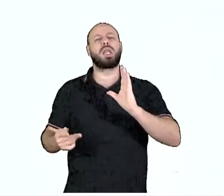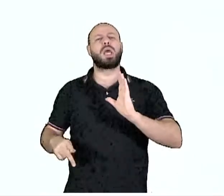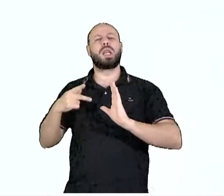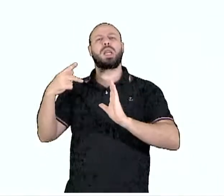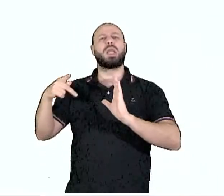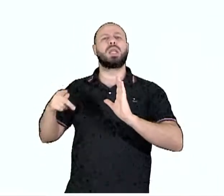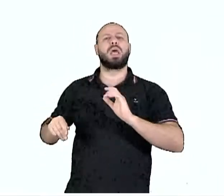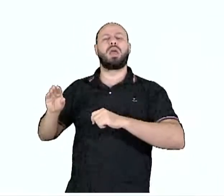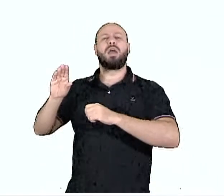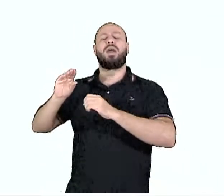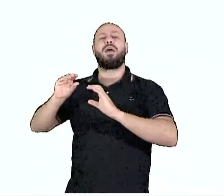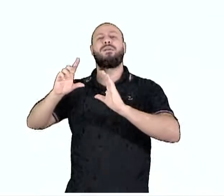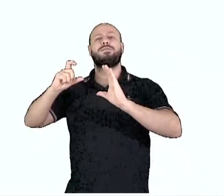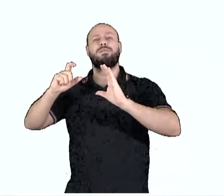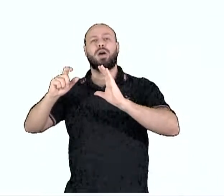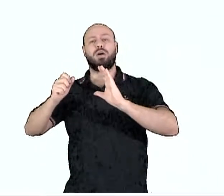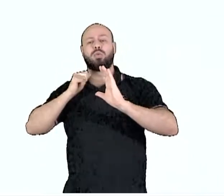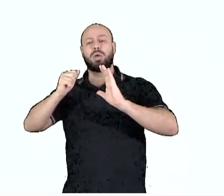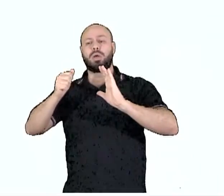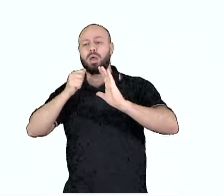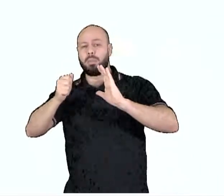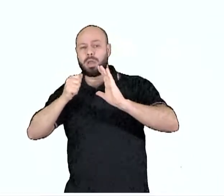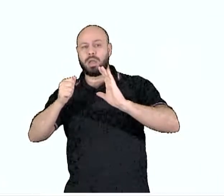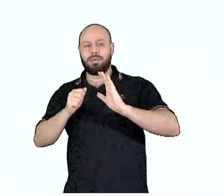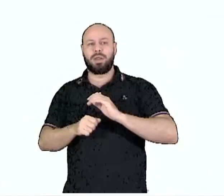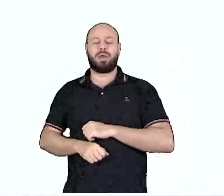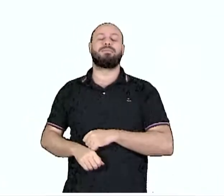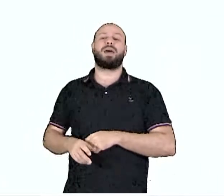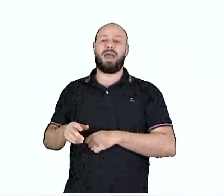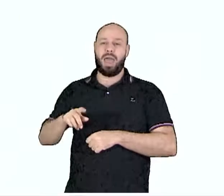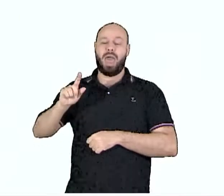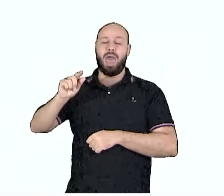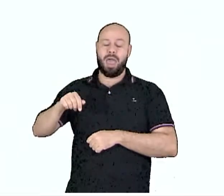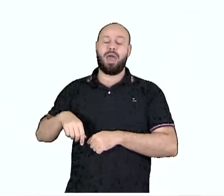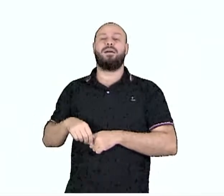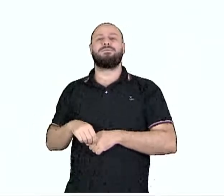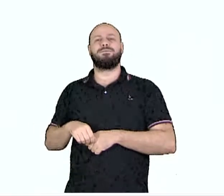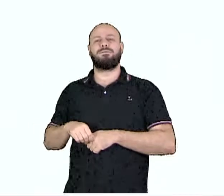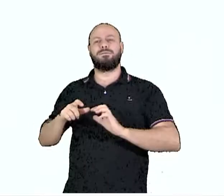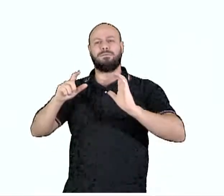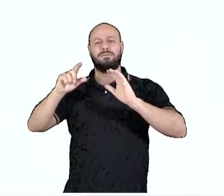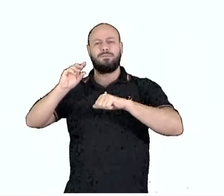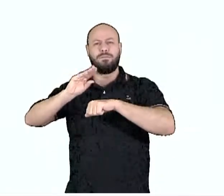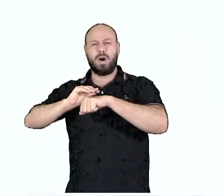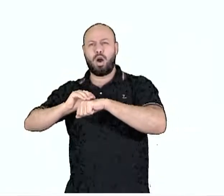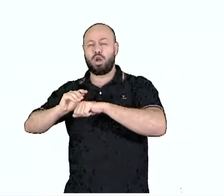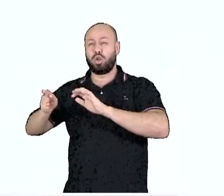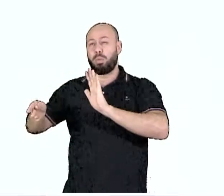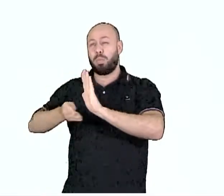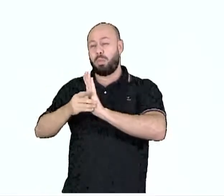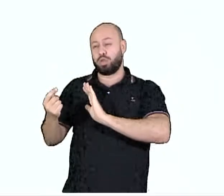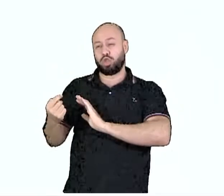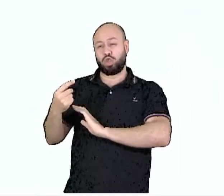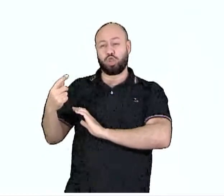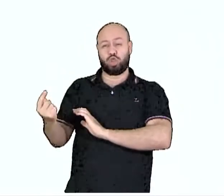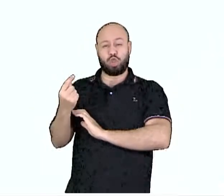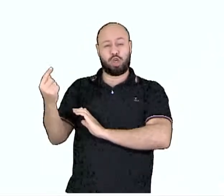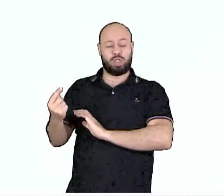fotoreportagem? Imagens fotográficas que falam por si só. Um objetivo da foto,